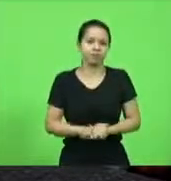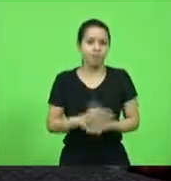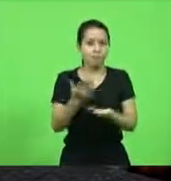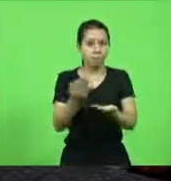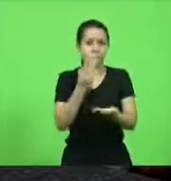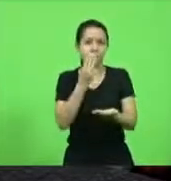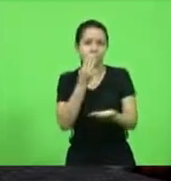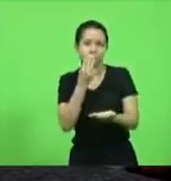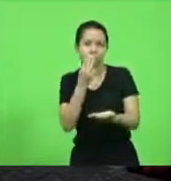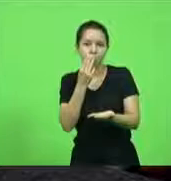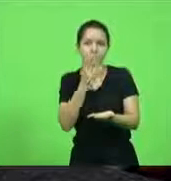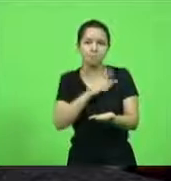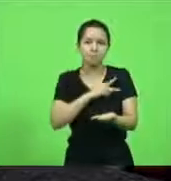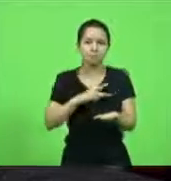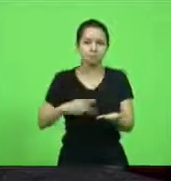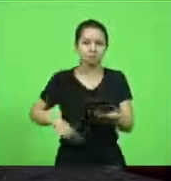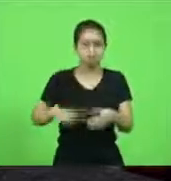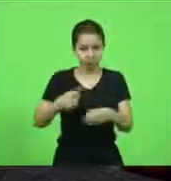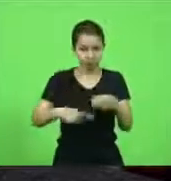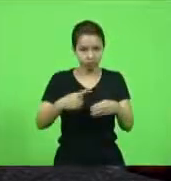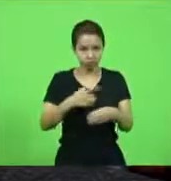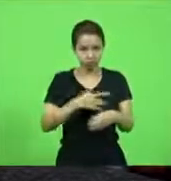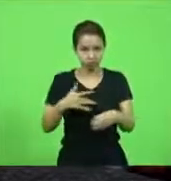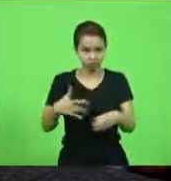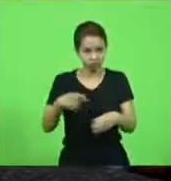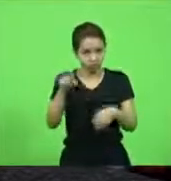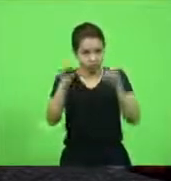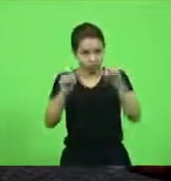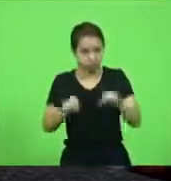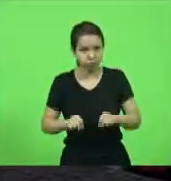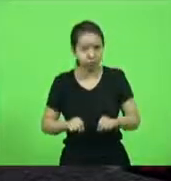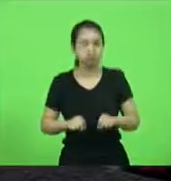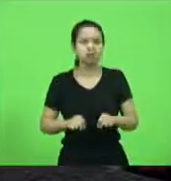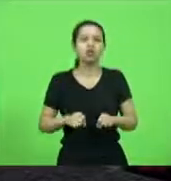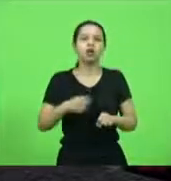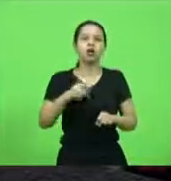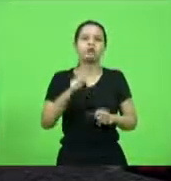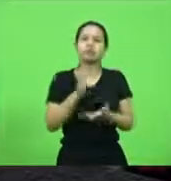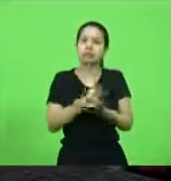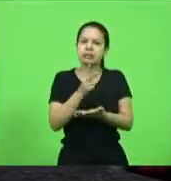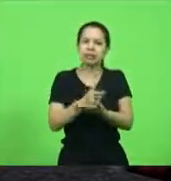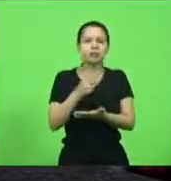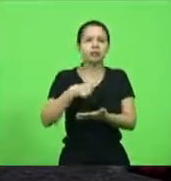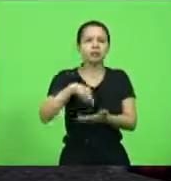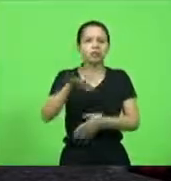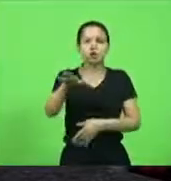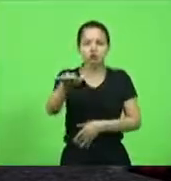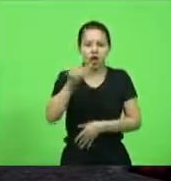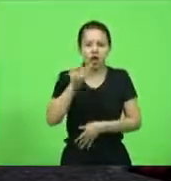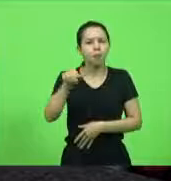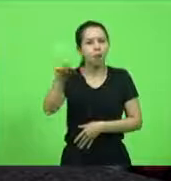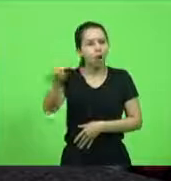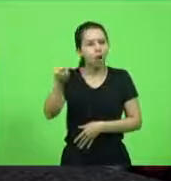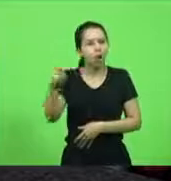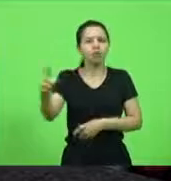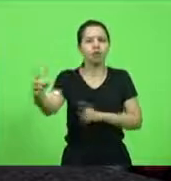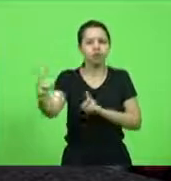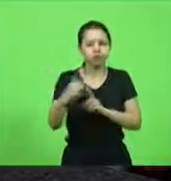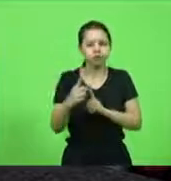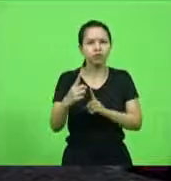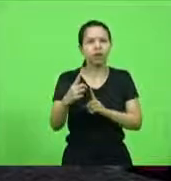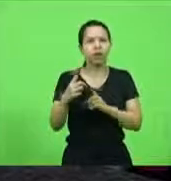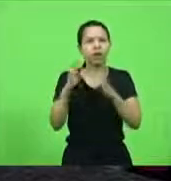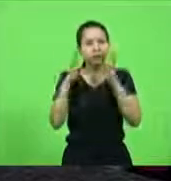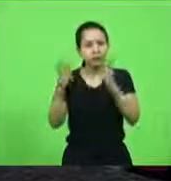comissão de saúde, quero testemunhar aqui, toda vez que nós o chamamos, veio para a comissão, nos deu atenção. Mas, secretário e sua